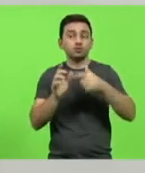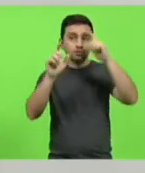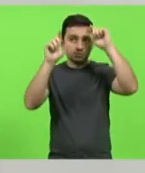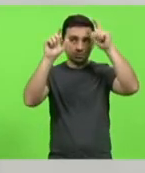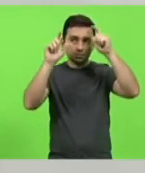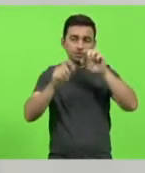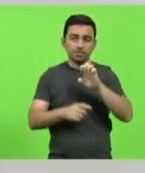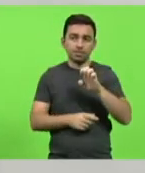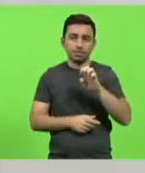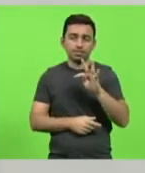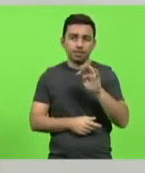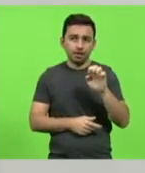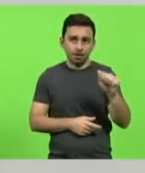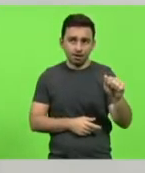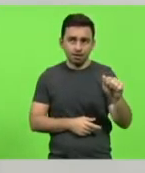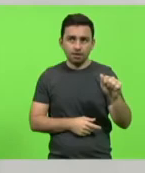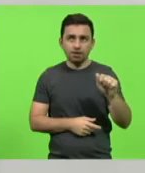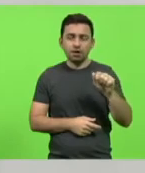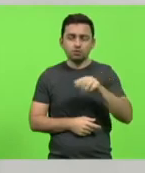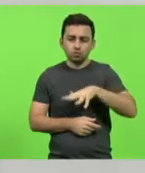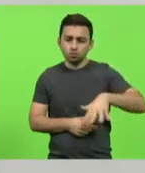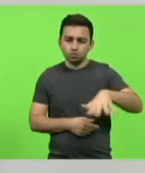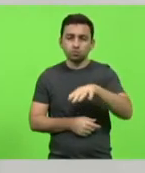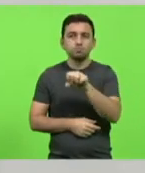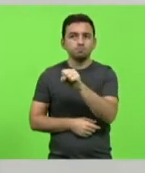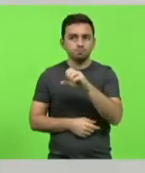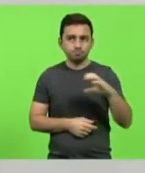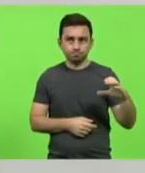espectro autista no âmbito de Santa Catarina.